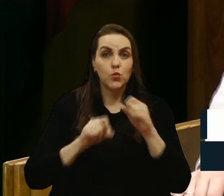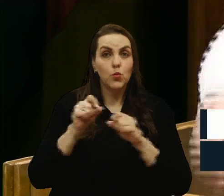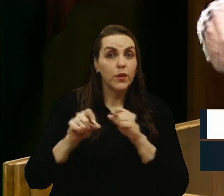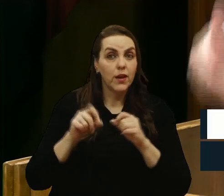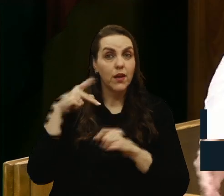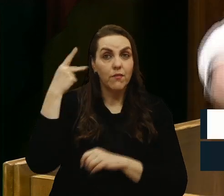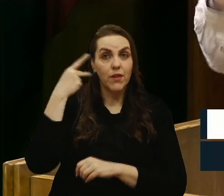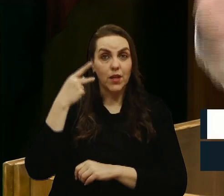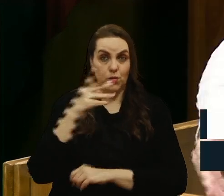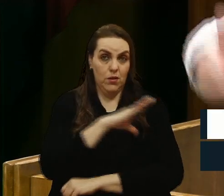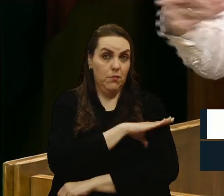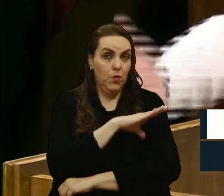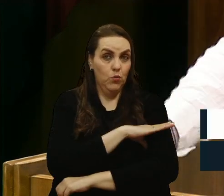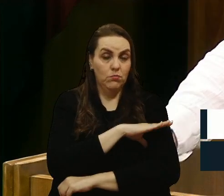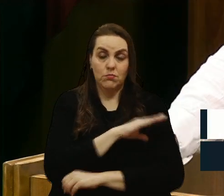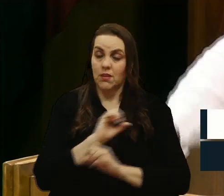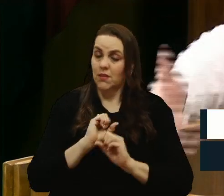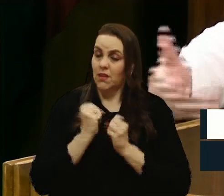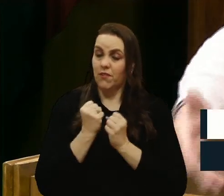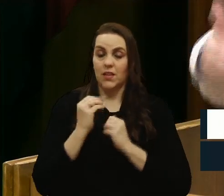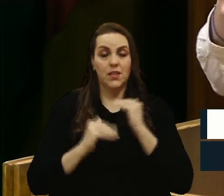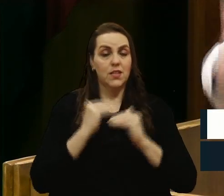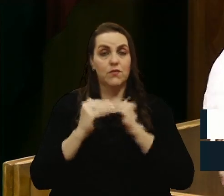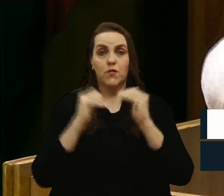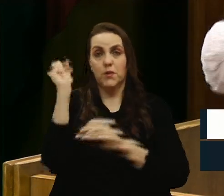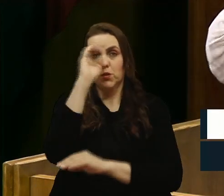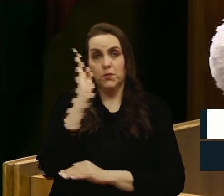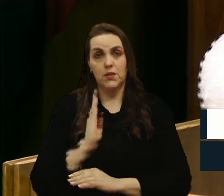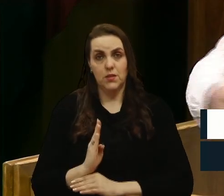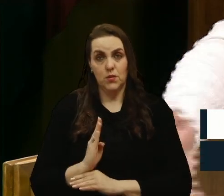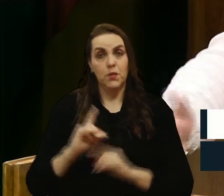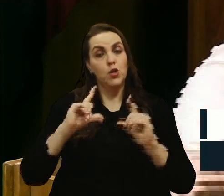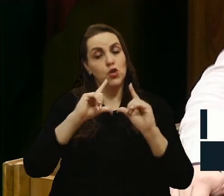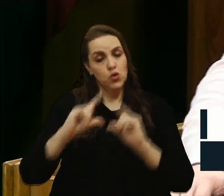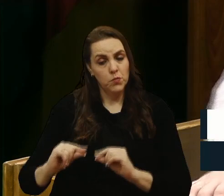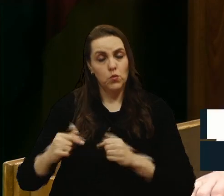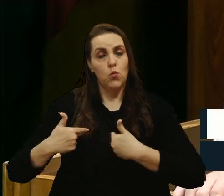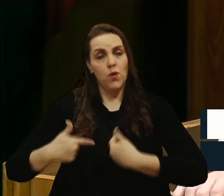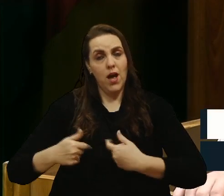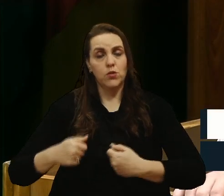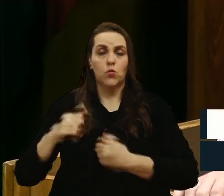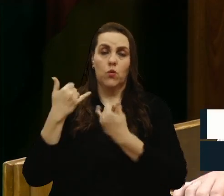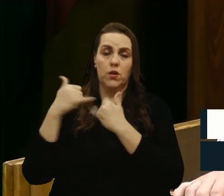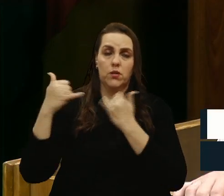Ramon, defender o desenvolvimento do Brasil através da redução do custo de energia.